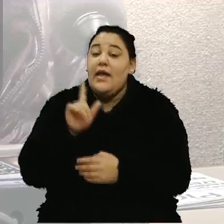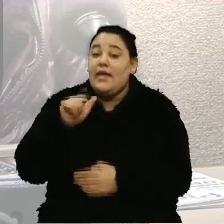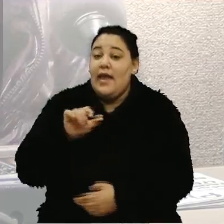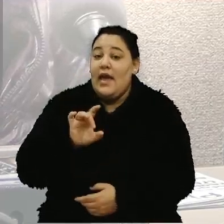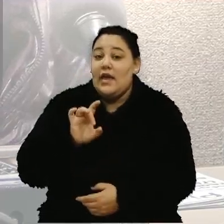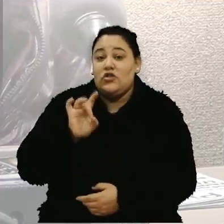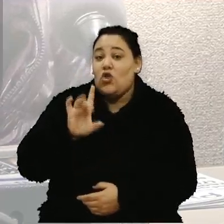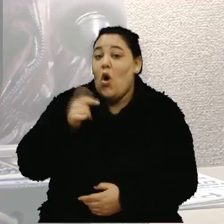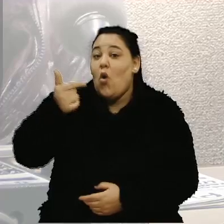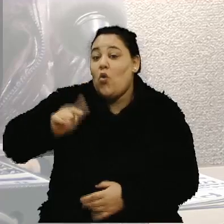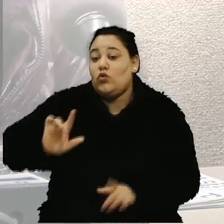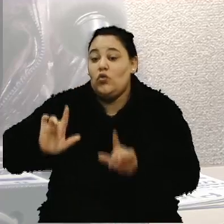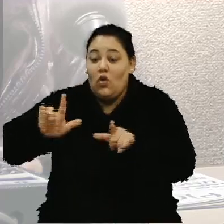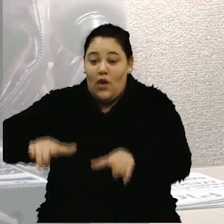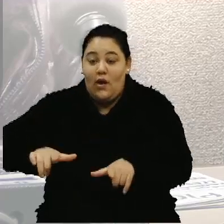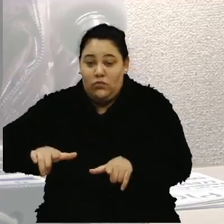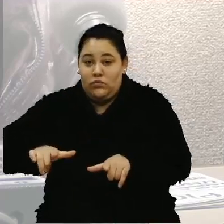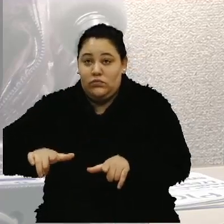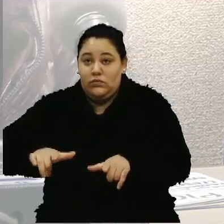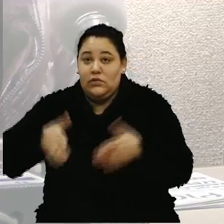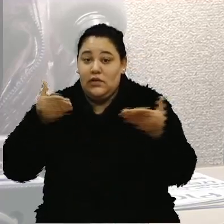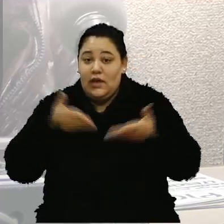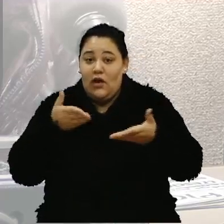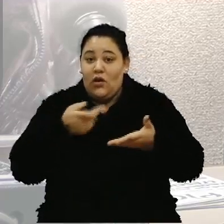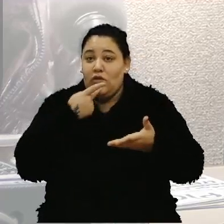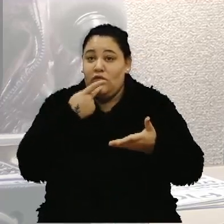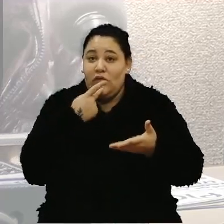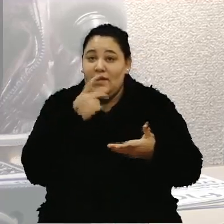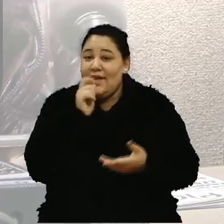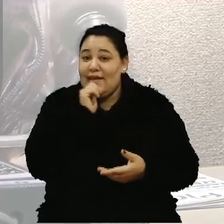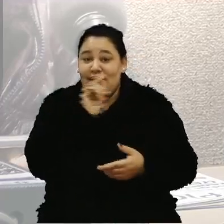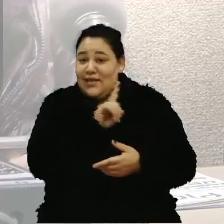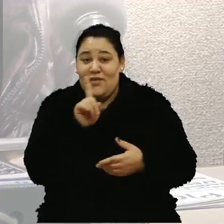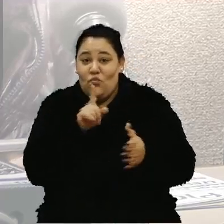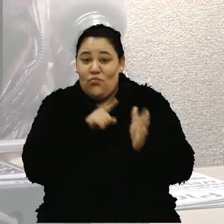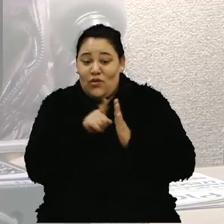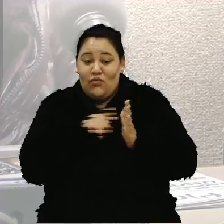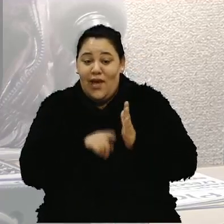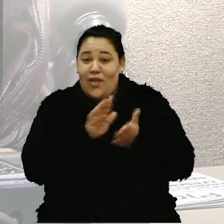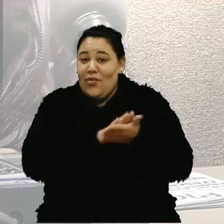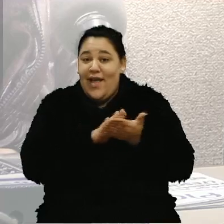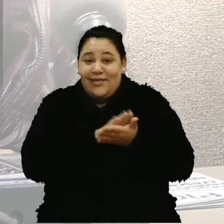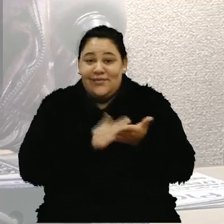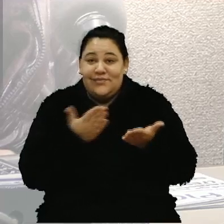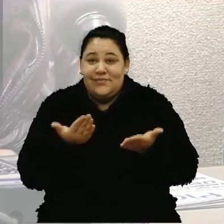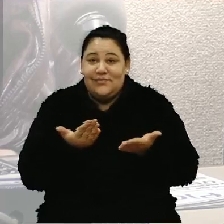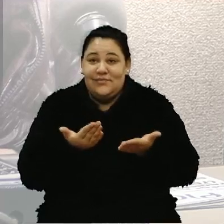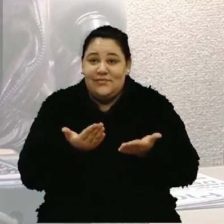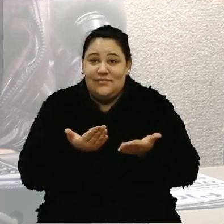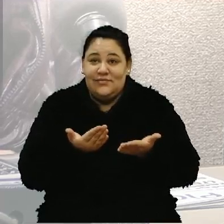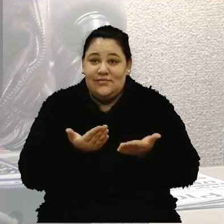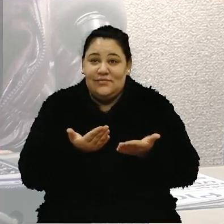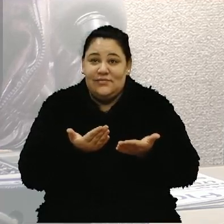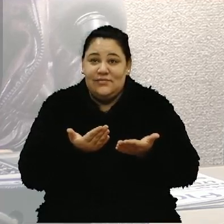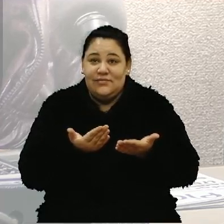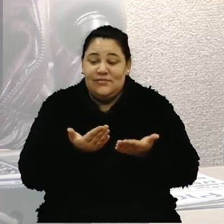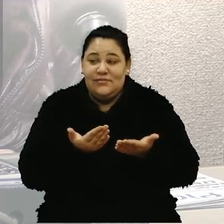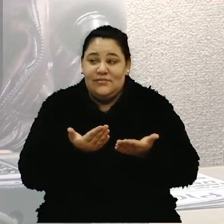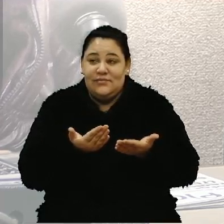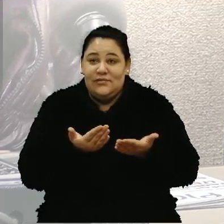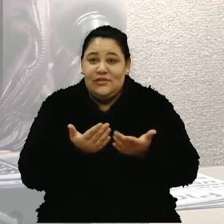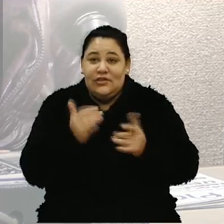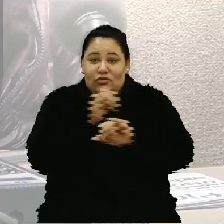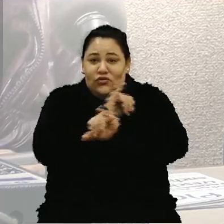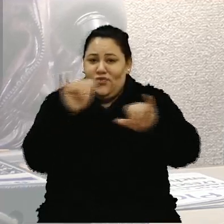né? E agora o senhor me diz que não foi nem consultado, nada. Então eles estão lançando uma coisa que é